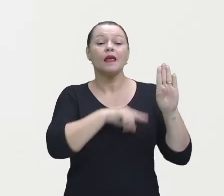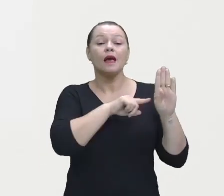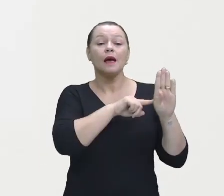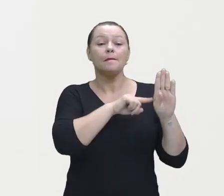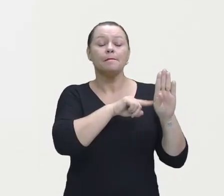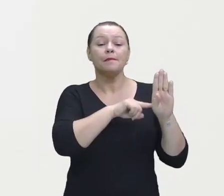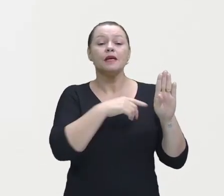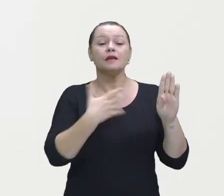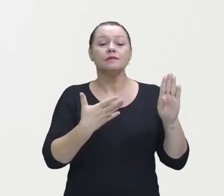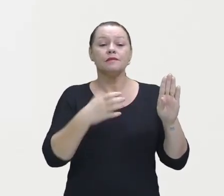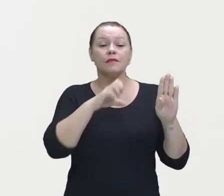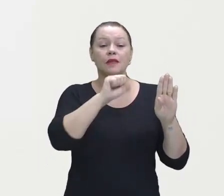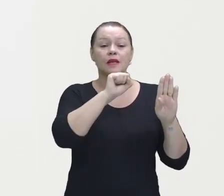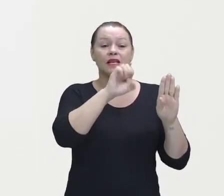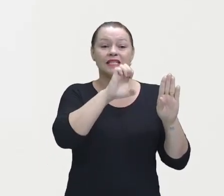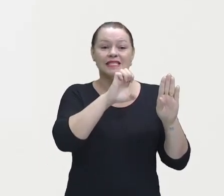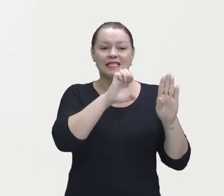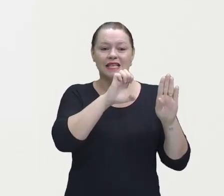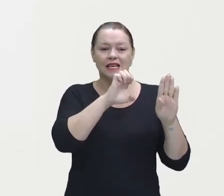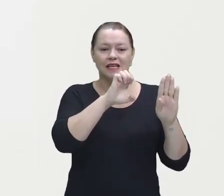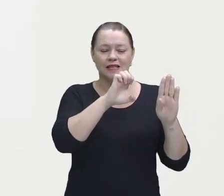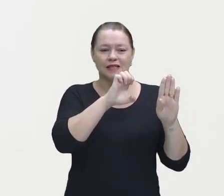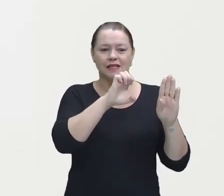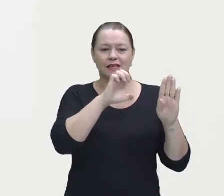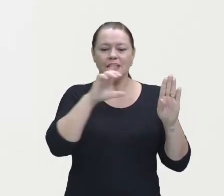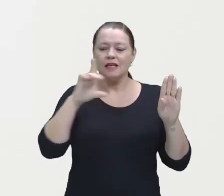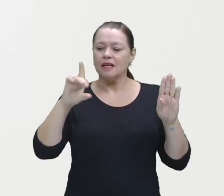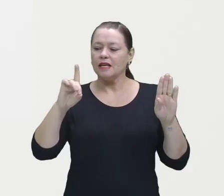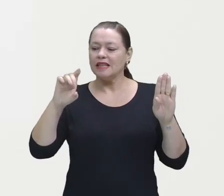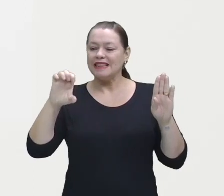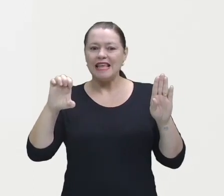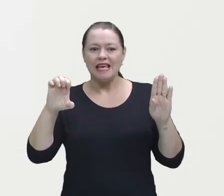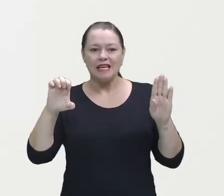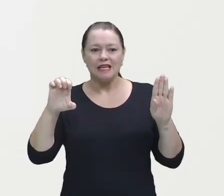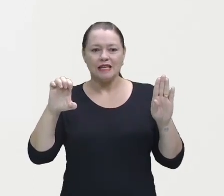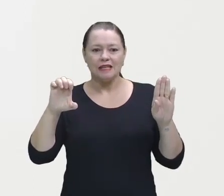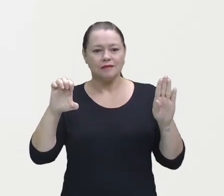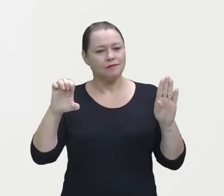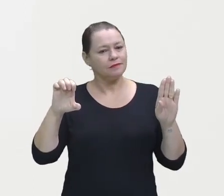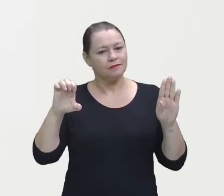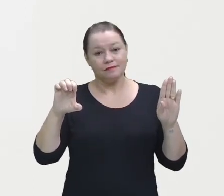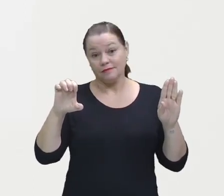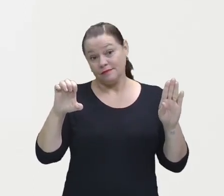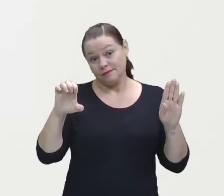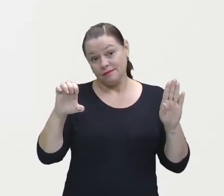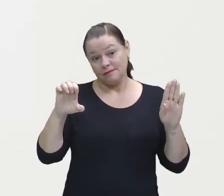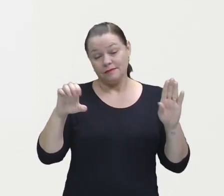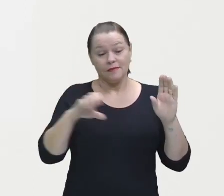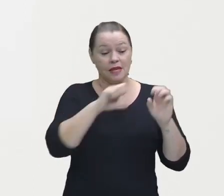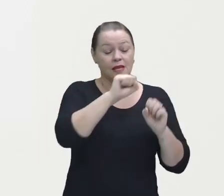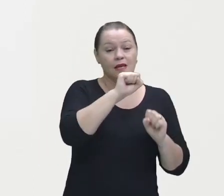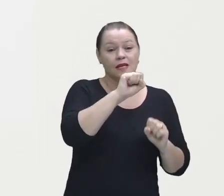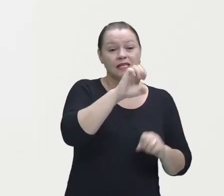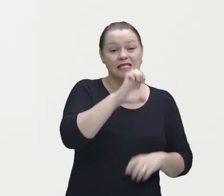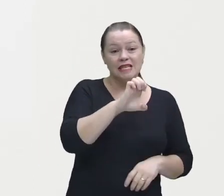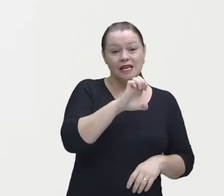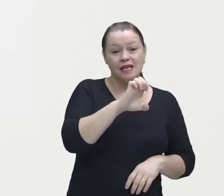B. Seguir. E desistir. Seguir,